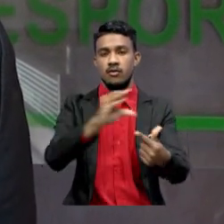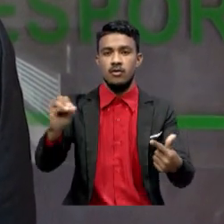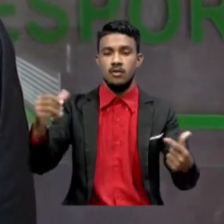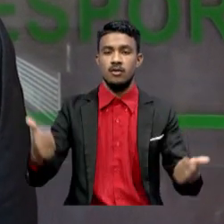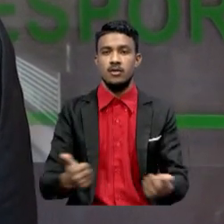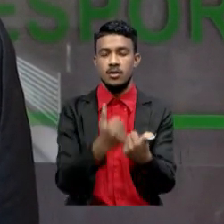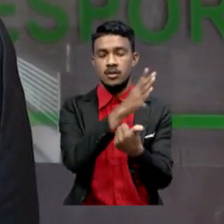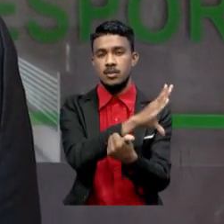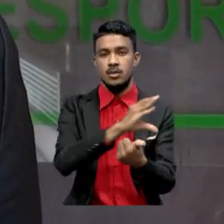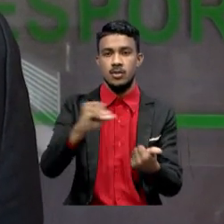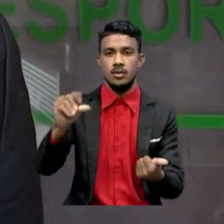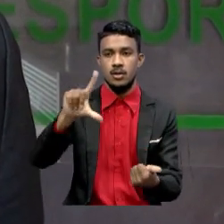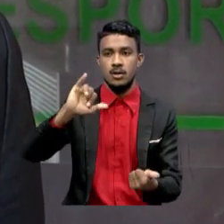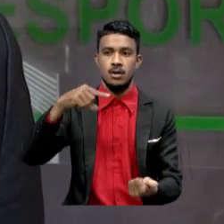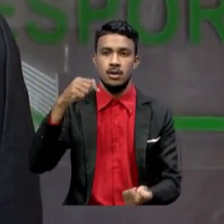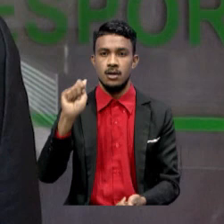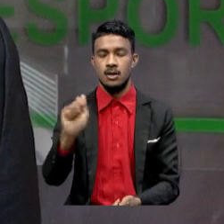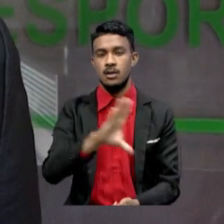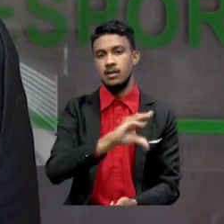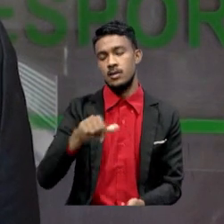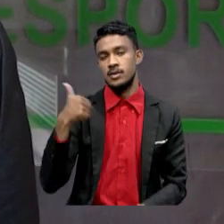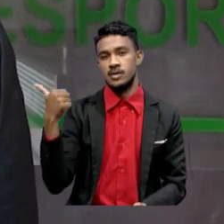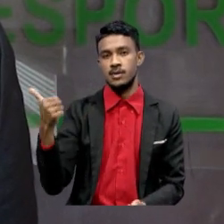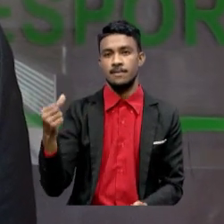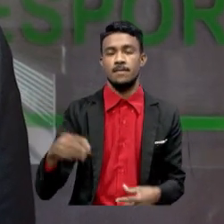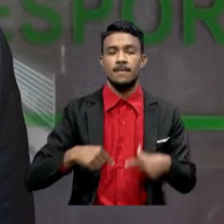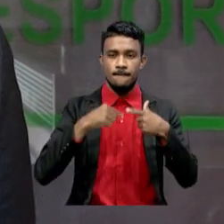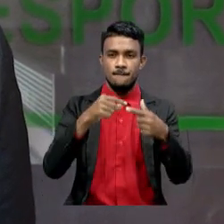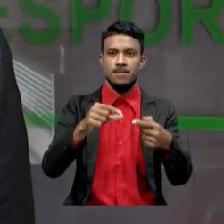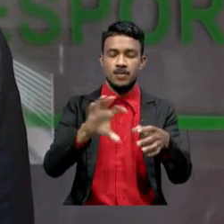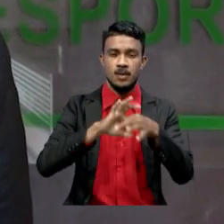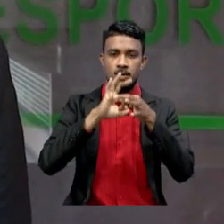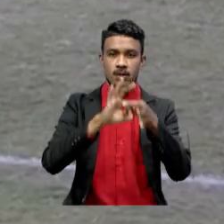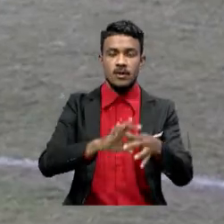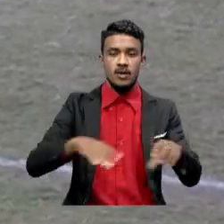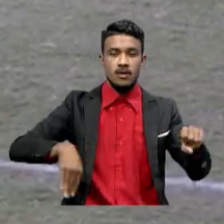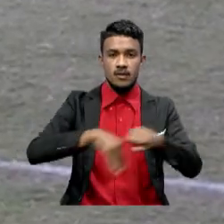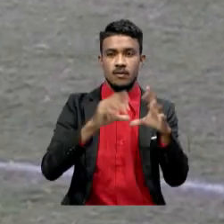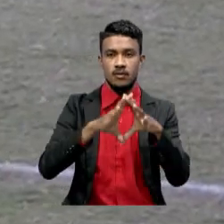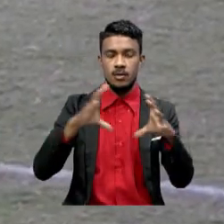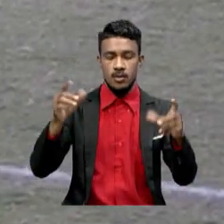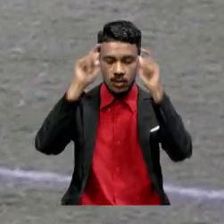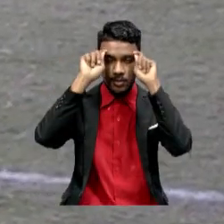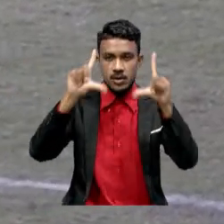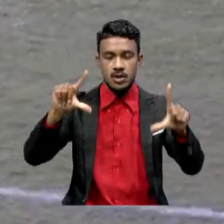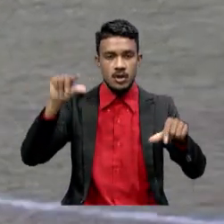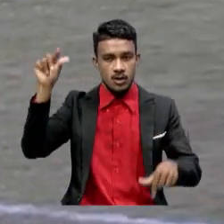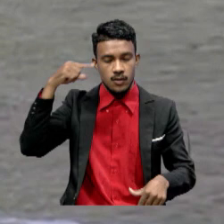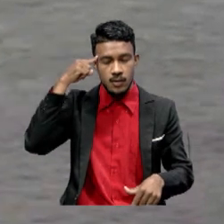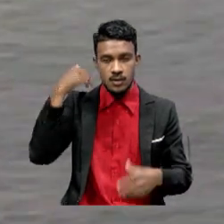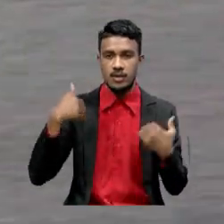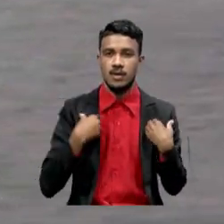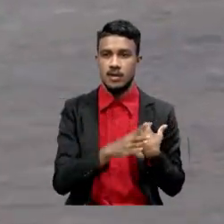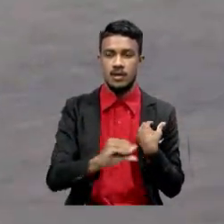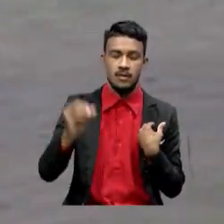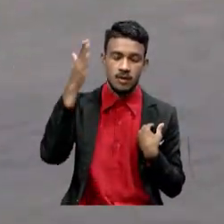nian resto se cobre mas os federação futebol Timor-Leste. Governante ni hatutan, governo iha